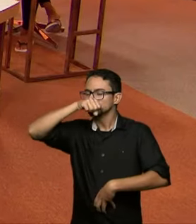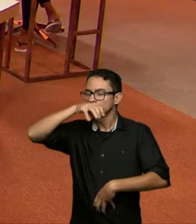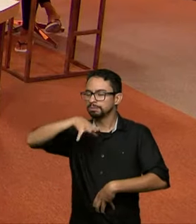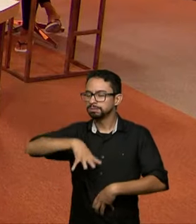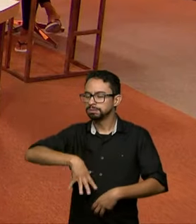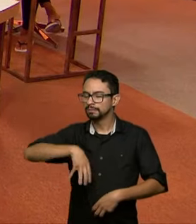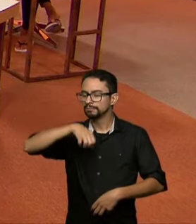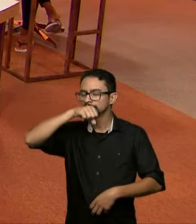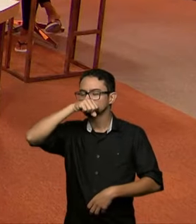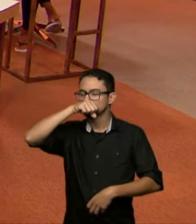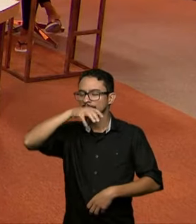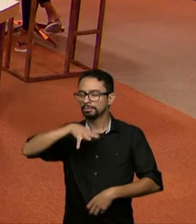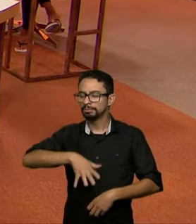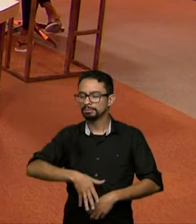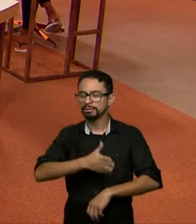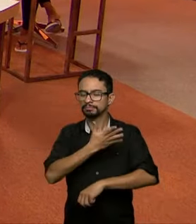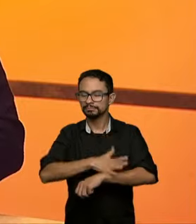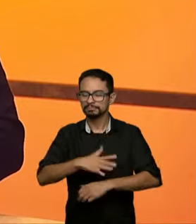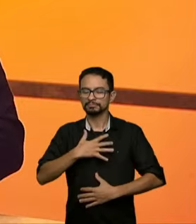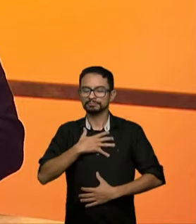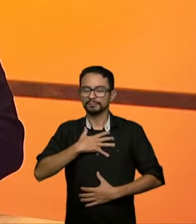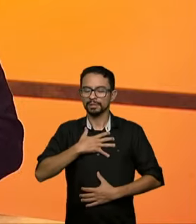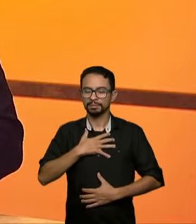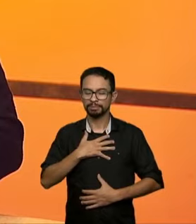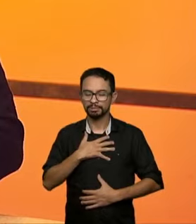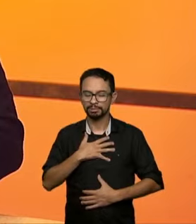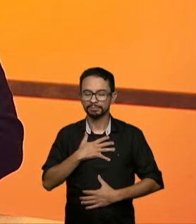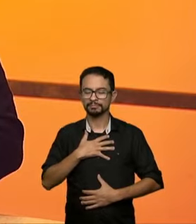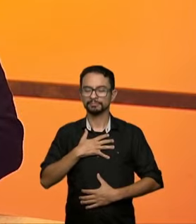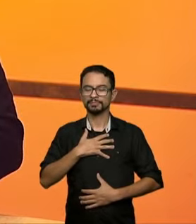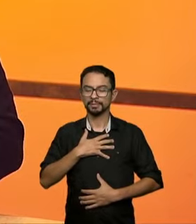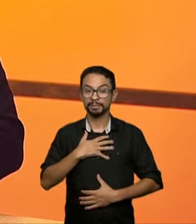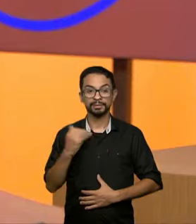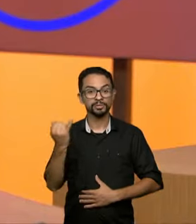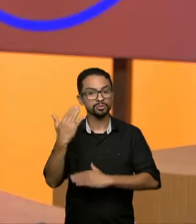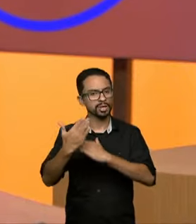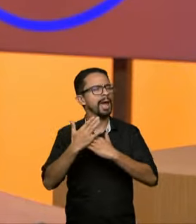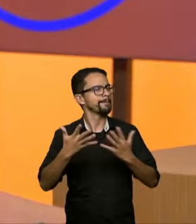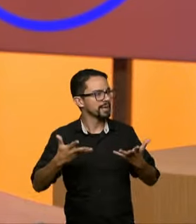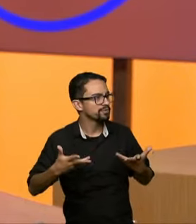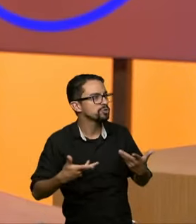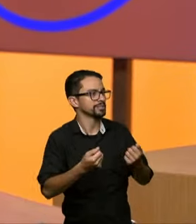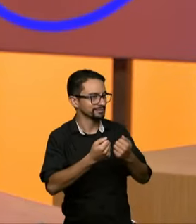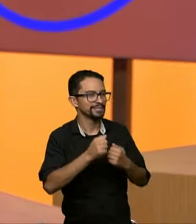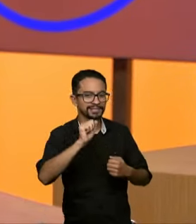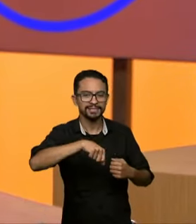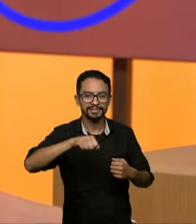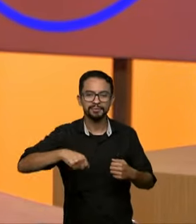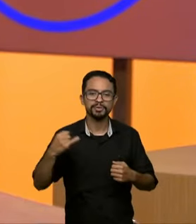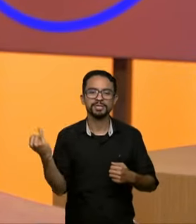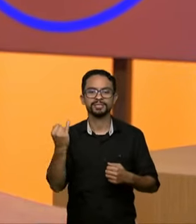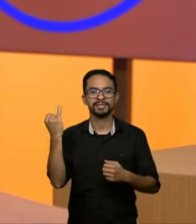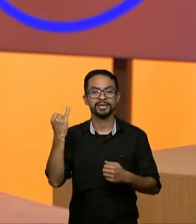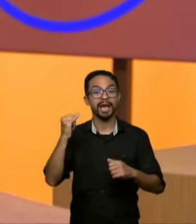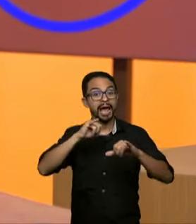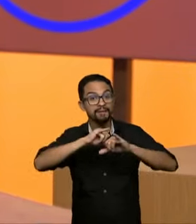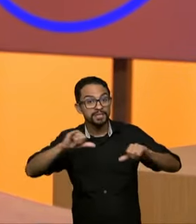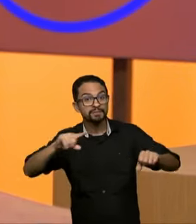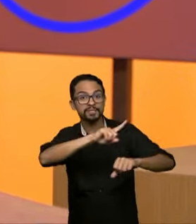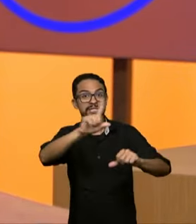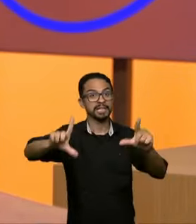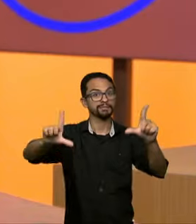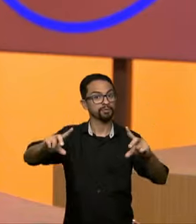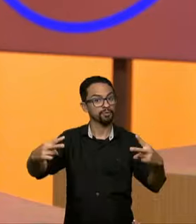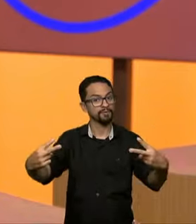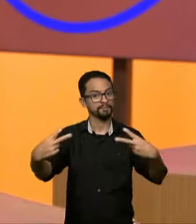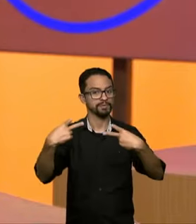meditação, é melatonina é legal. Mas é muito importante, Dudu. Uma maravilha. Agora, eu acho que é muito importante a gente dizer para o público, para todo mundo,